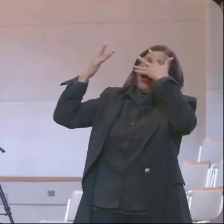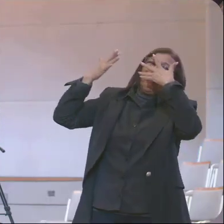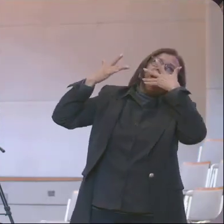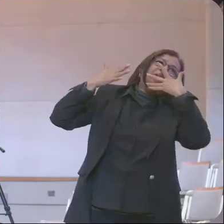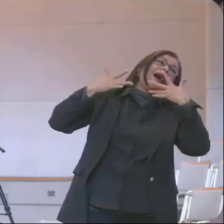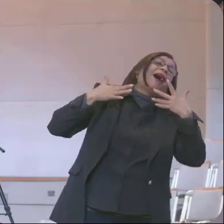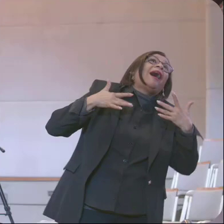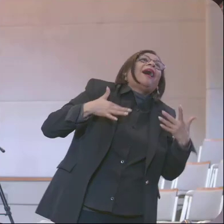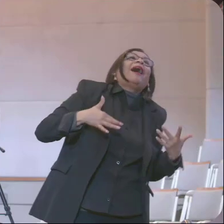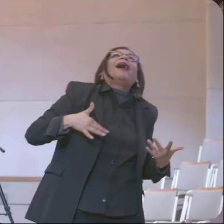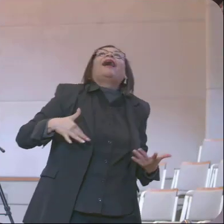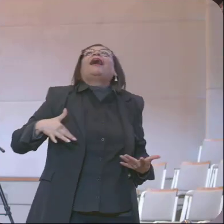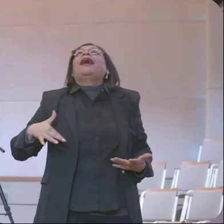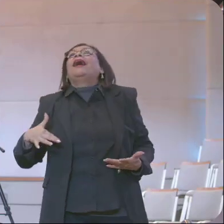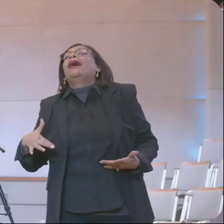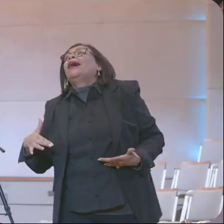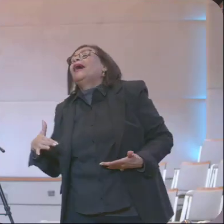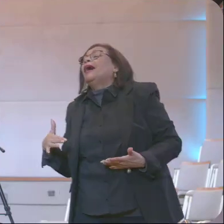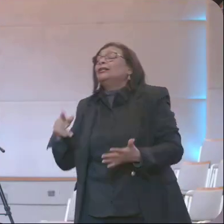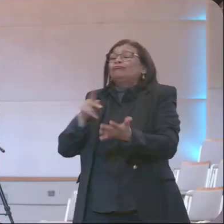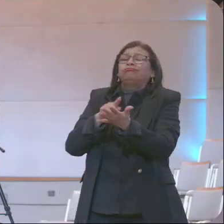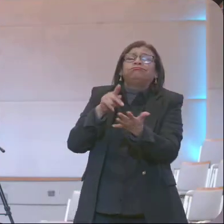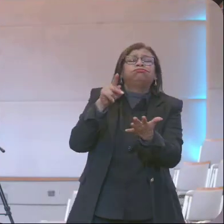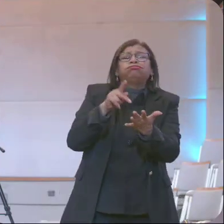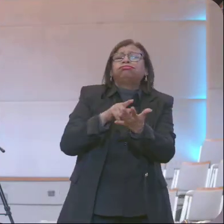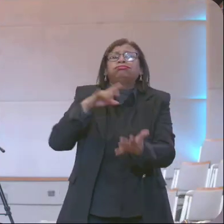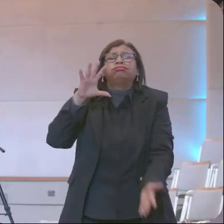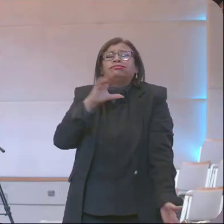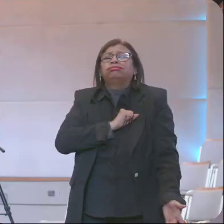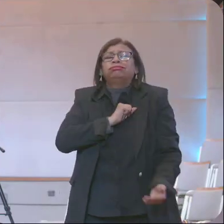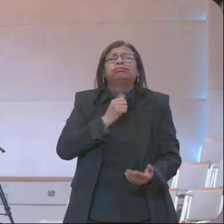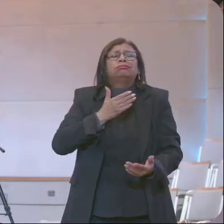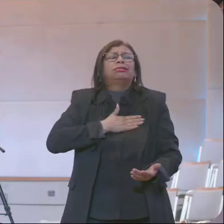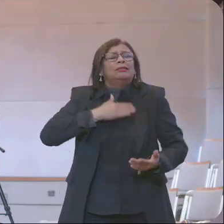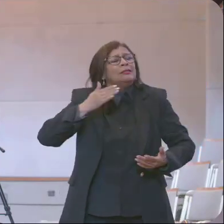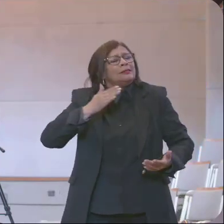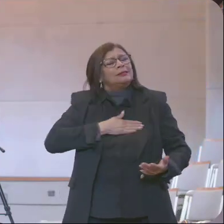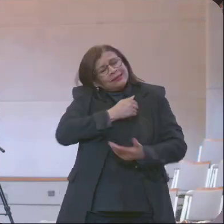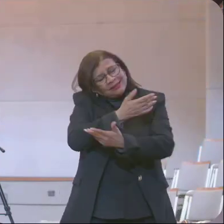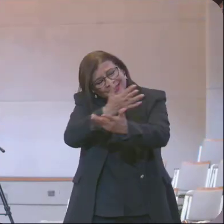graça. O verdadeiro amor